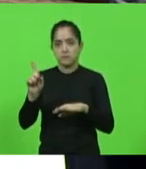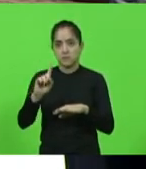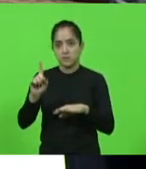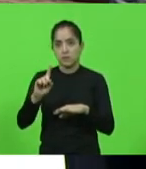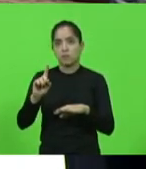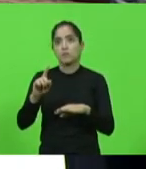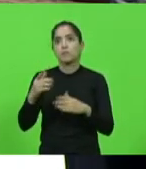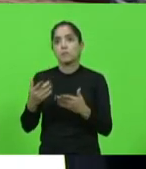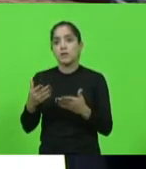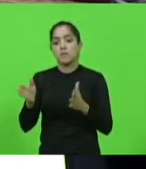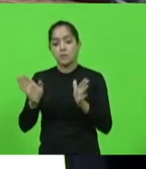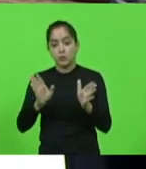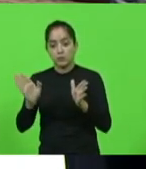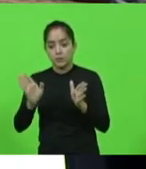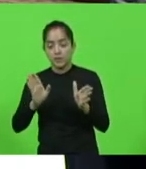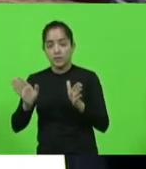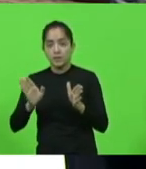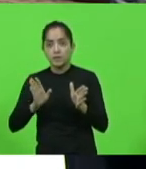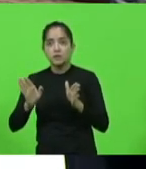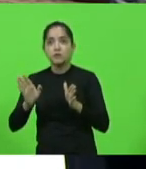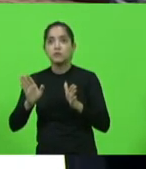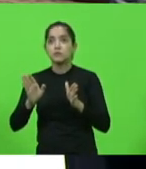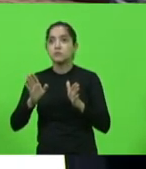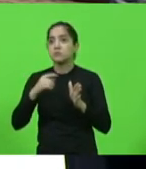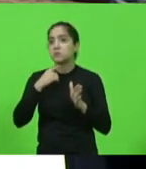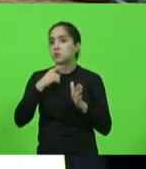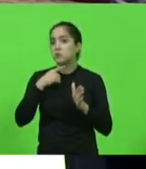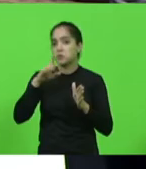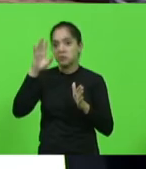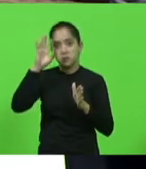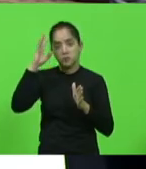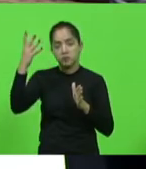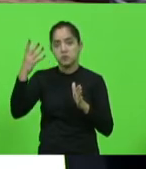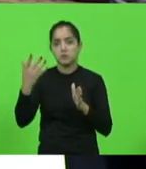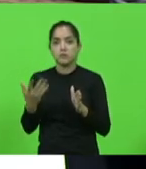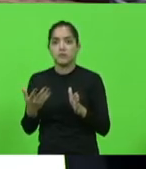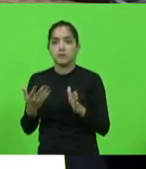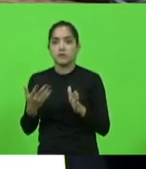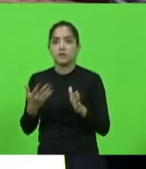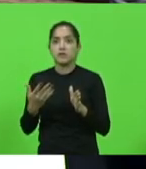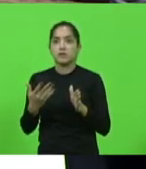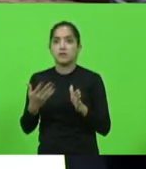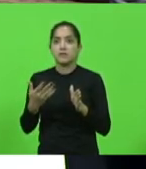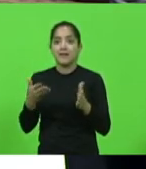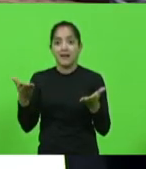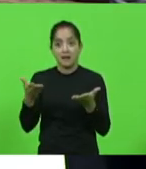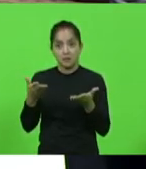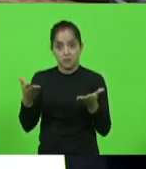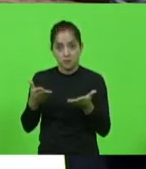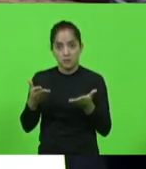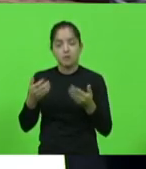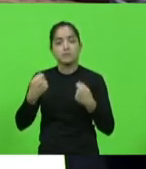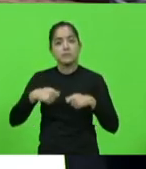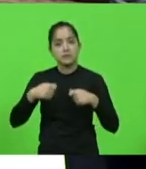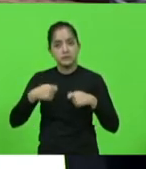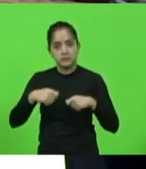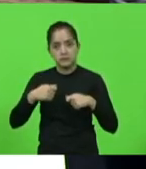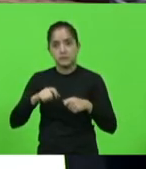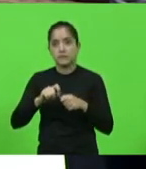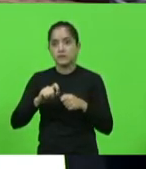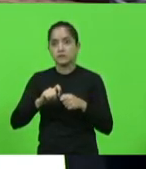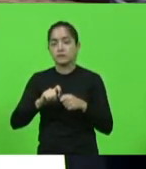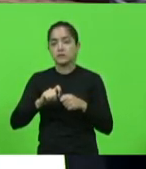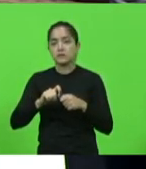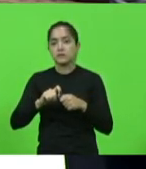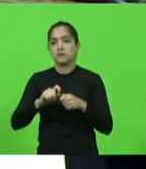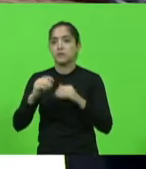governo durante um período e também não foi resolvido, mas acho que nós estamos aqui agora e nós temos que fazer alguma coisa agora. Então,